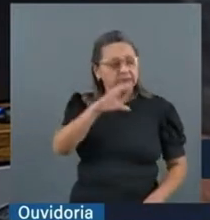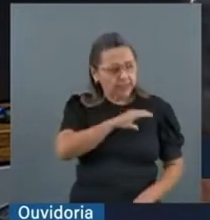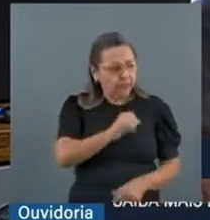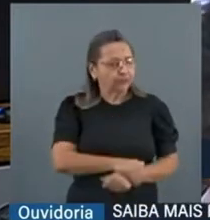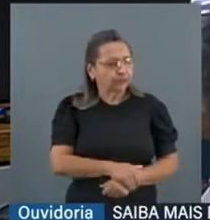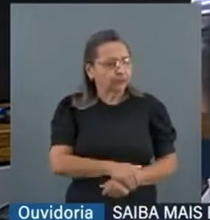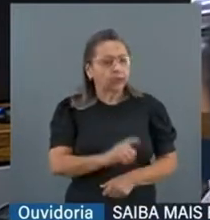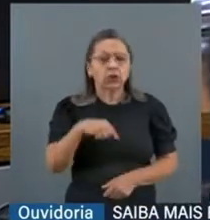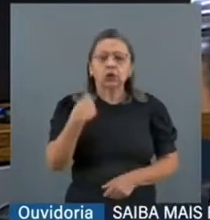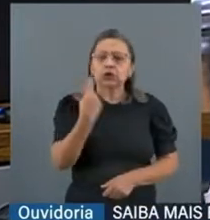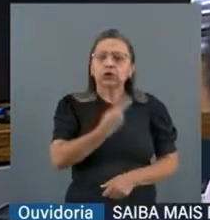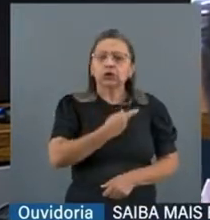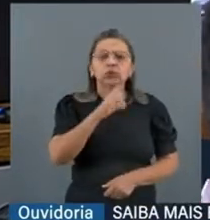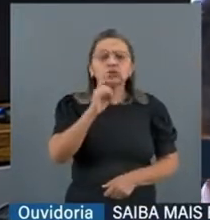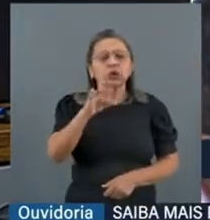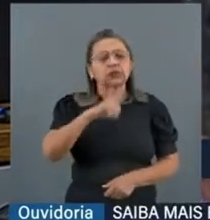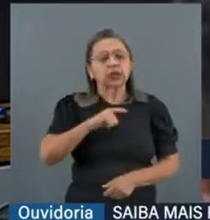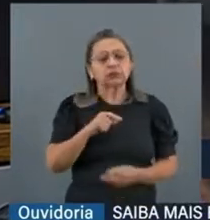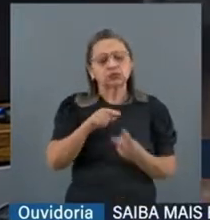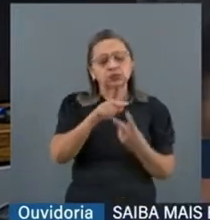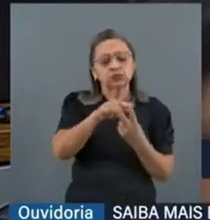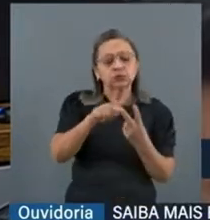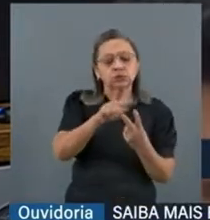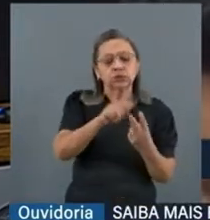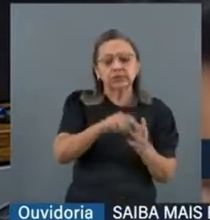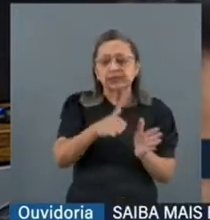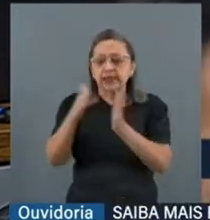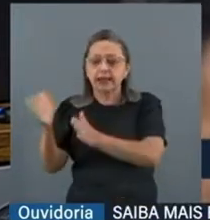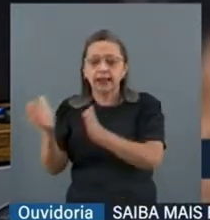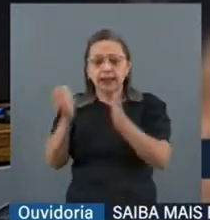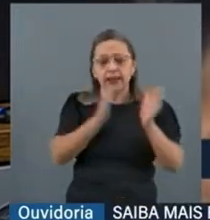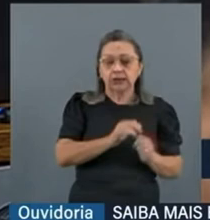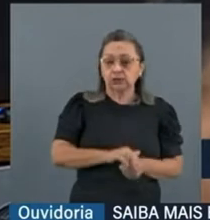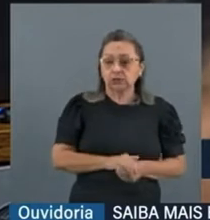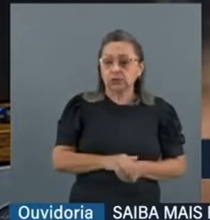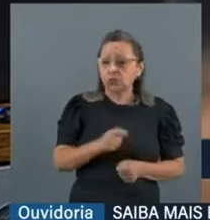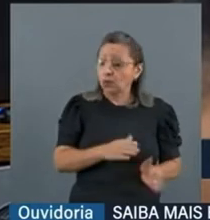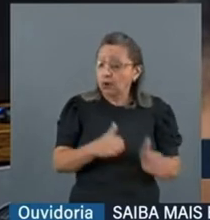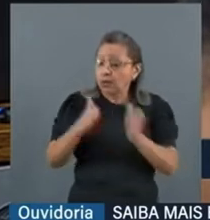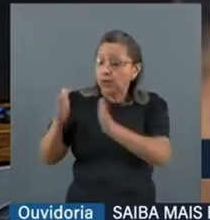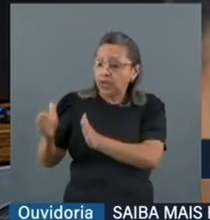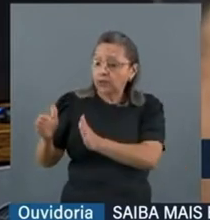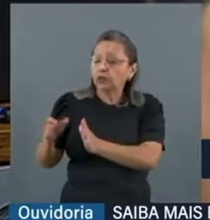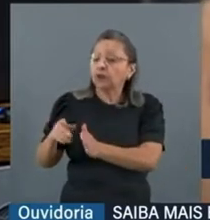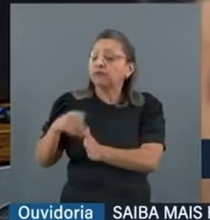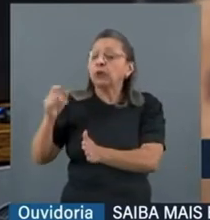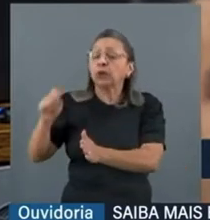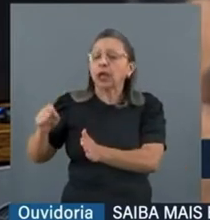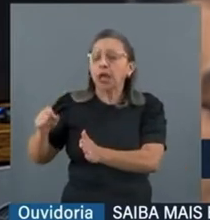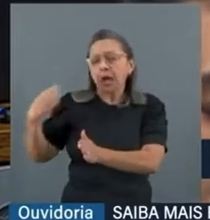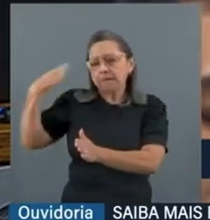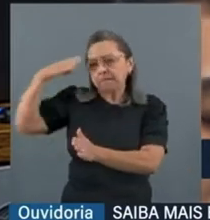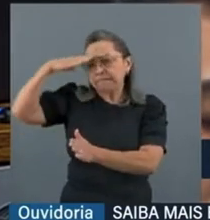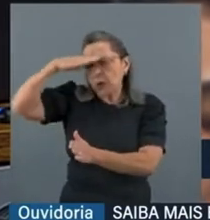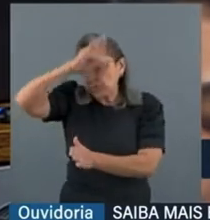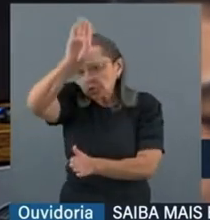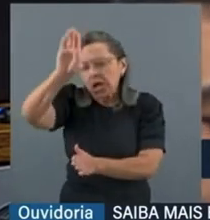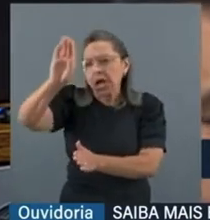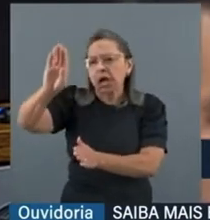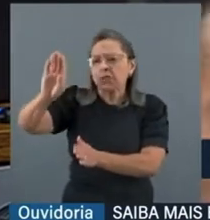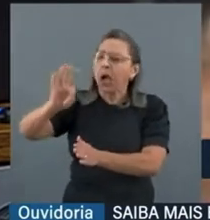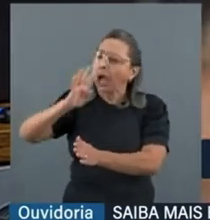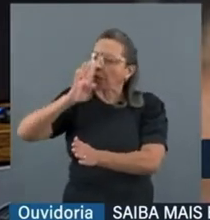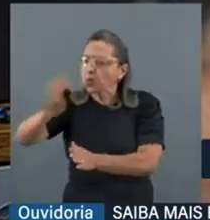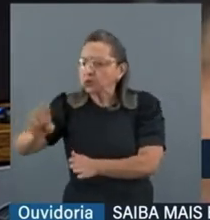apenas dois lados um lado que tá falando o seguinte bolsonaro queria dar um golpe